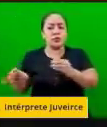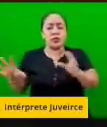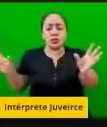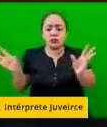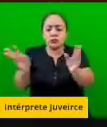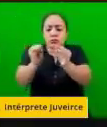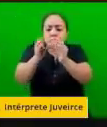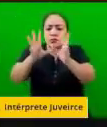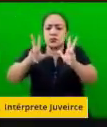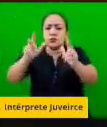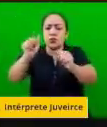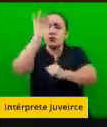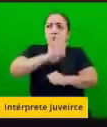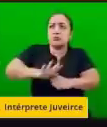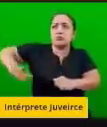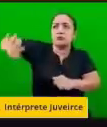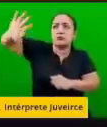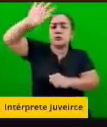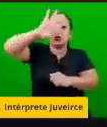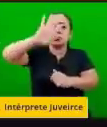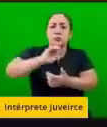slide, por favor.